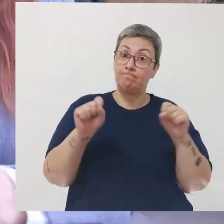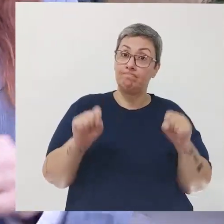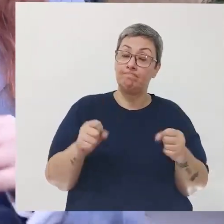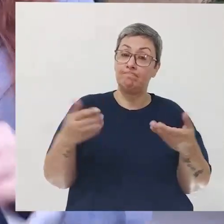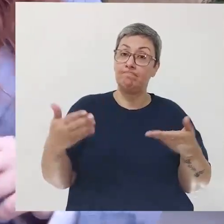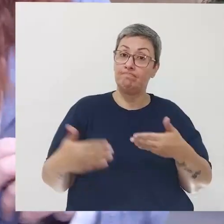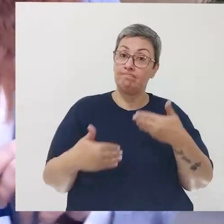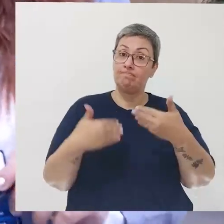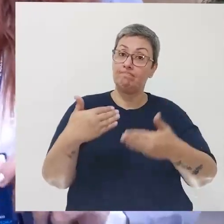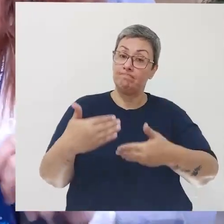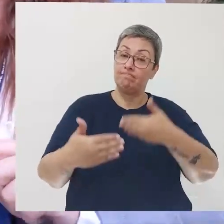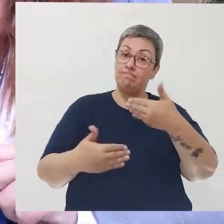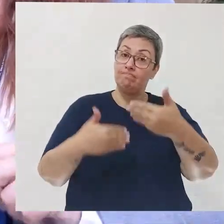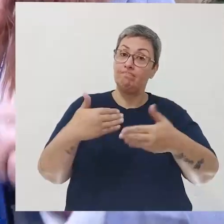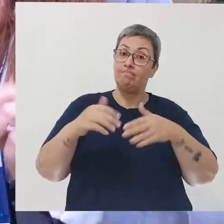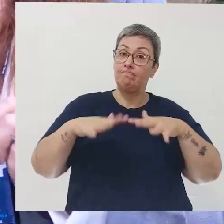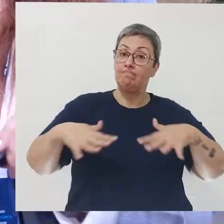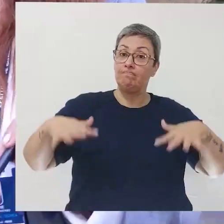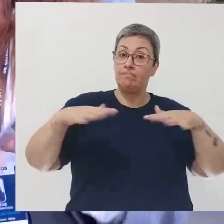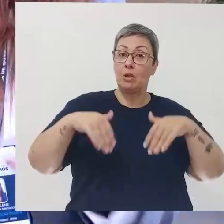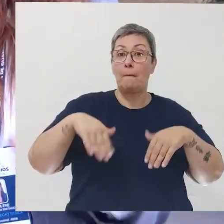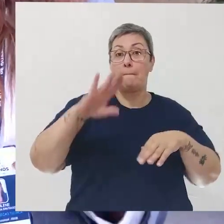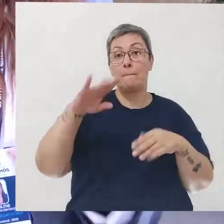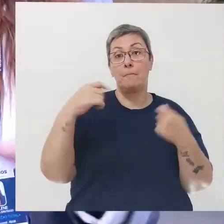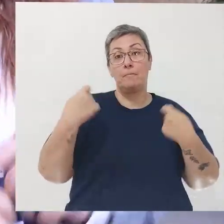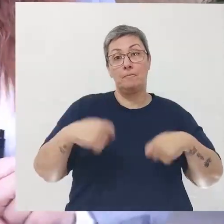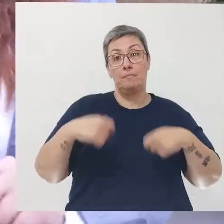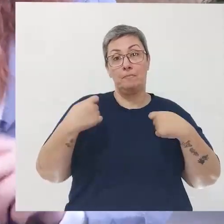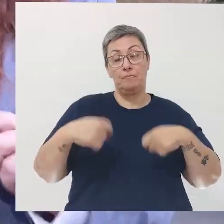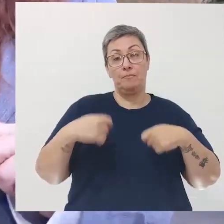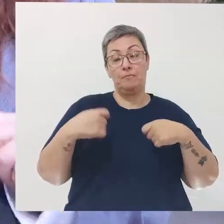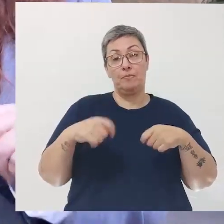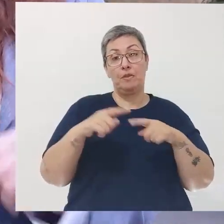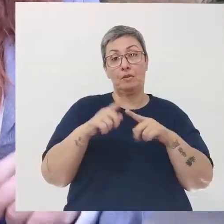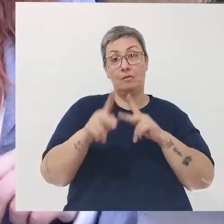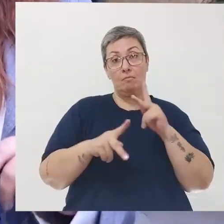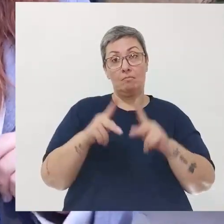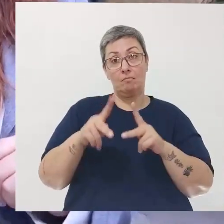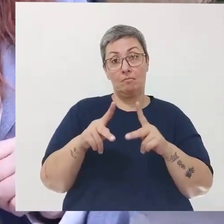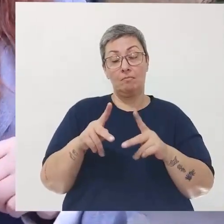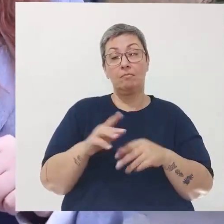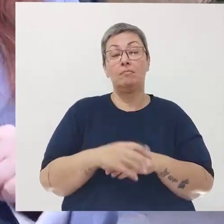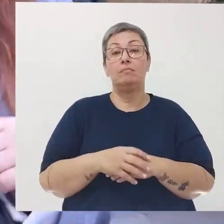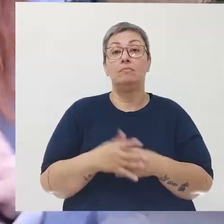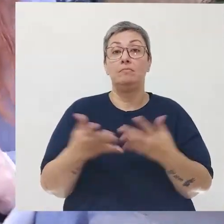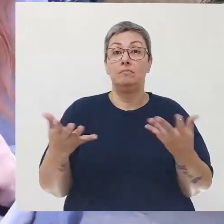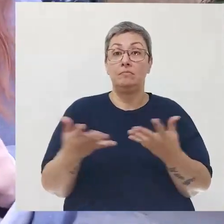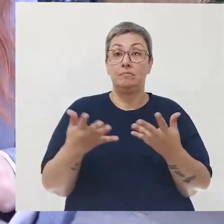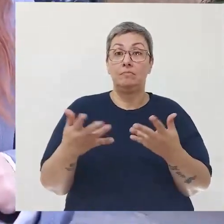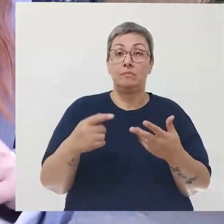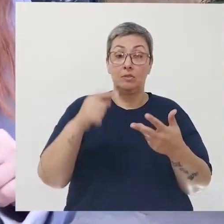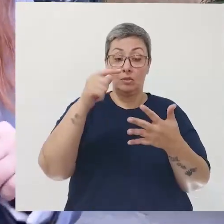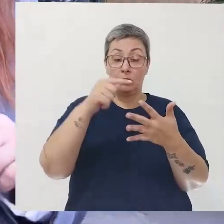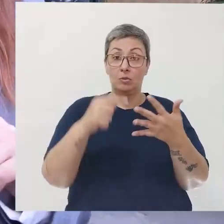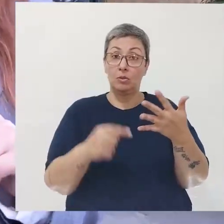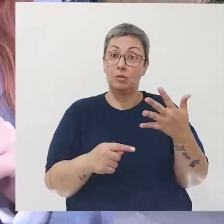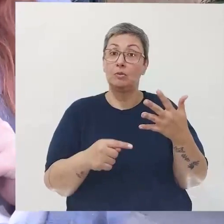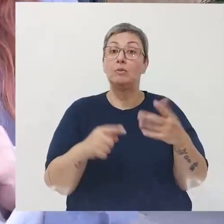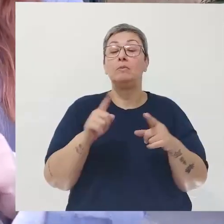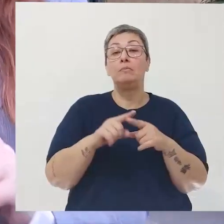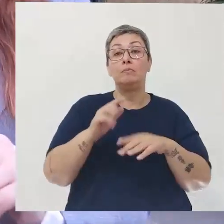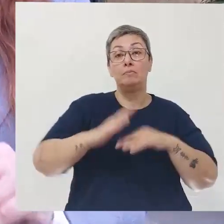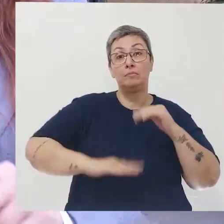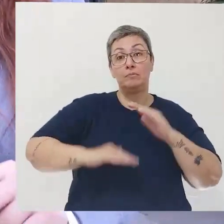sistema vem sendo feito em áreas de maior necessidade para a população. Essas